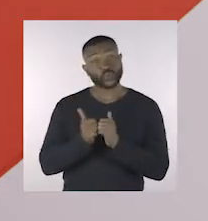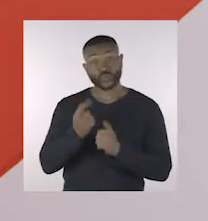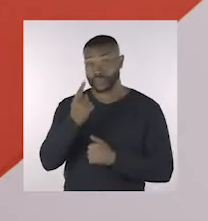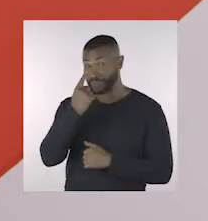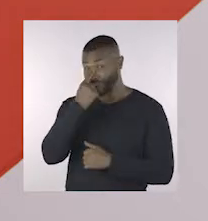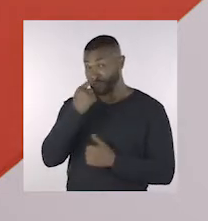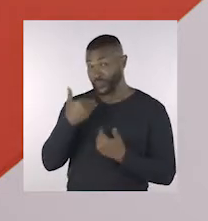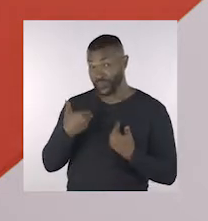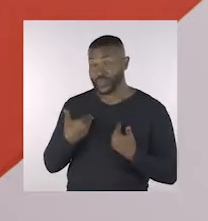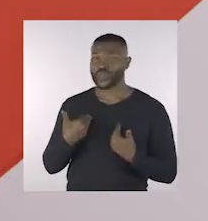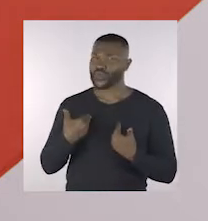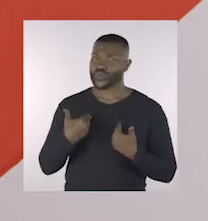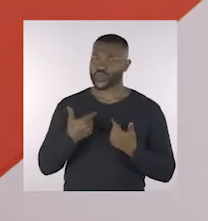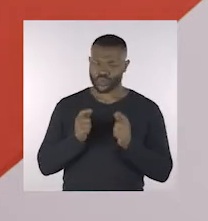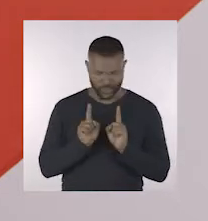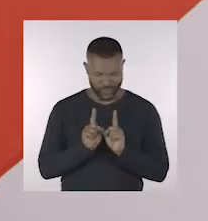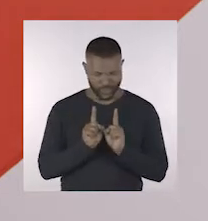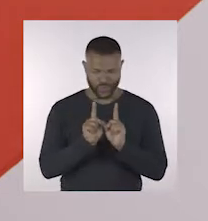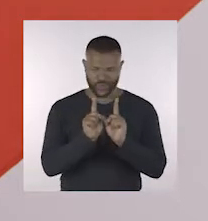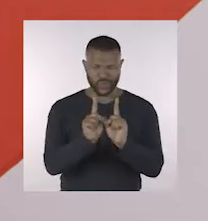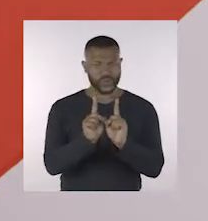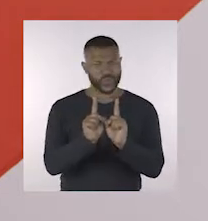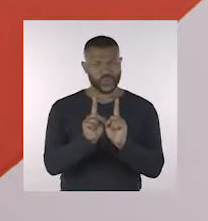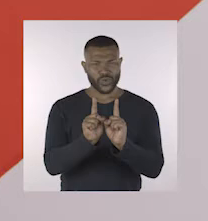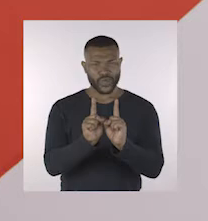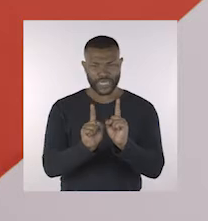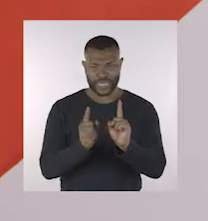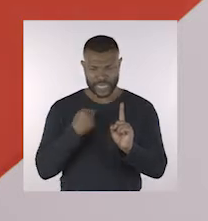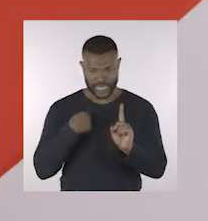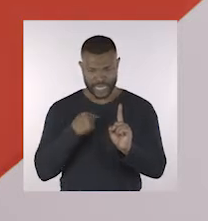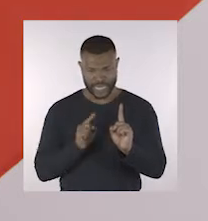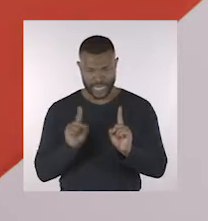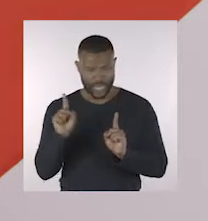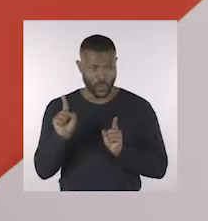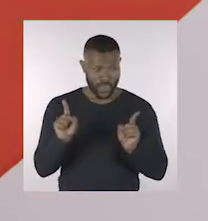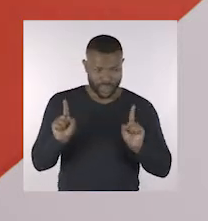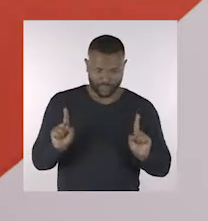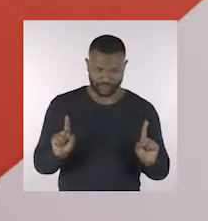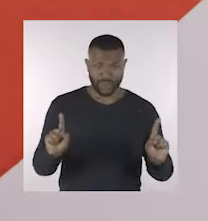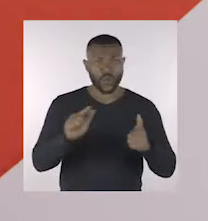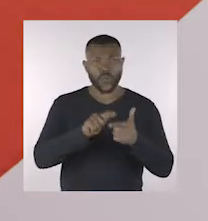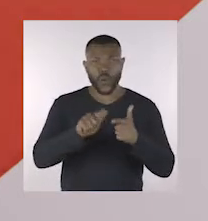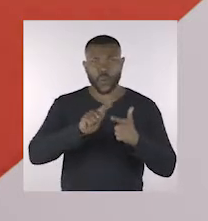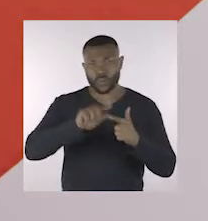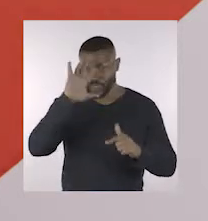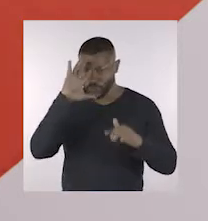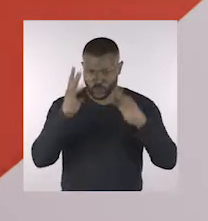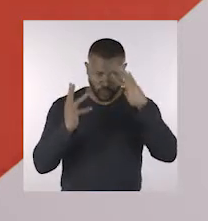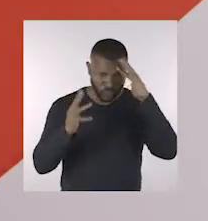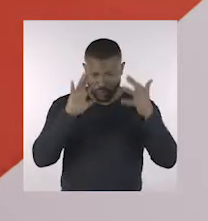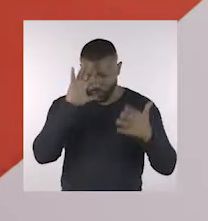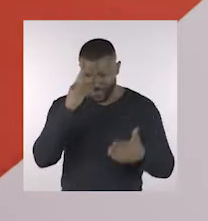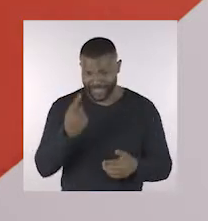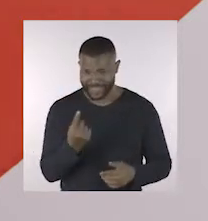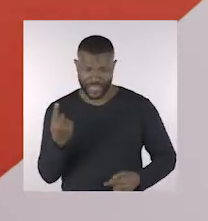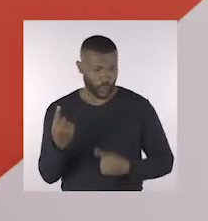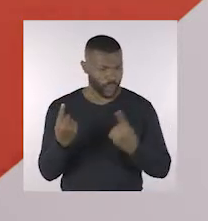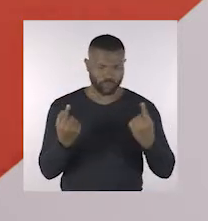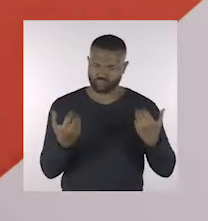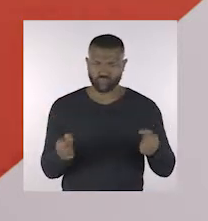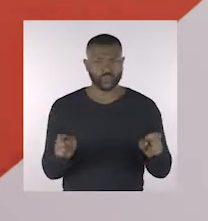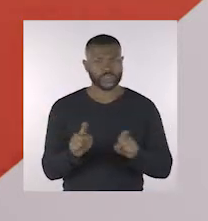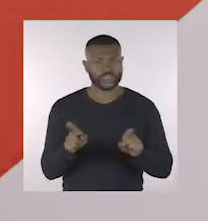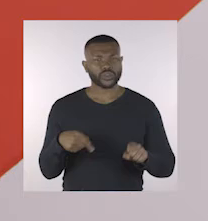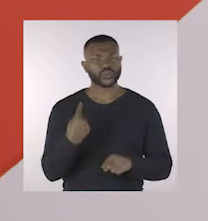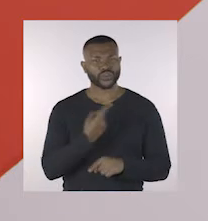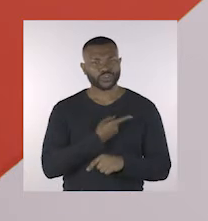vir usar ativa comigo vai ser é eu ponho no lado ele para o outro e a gente resolver um problema e não aceitando os nossos